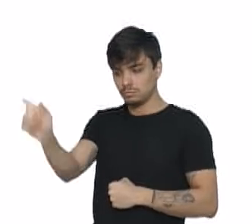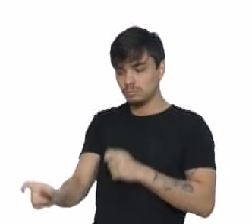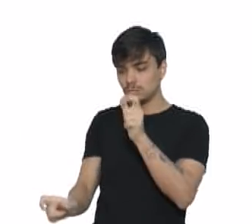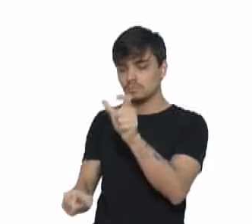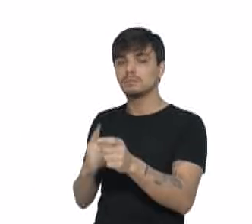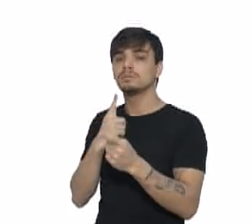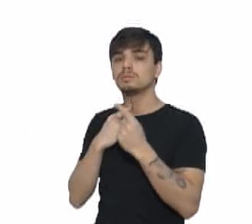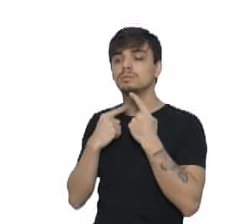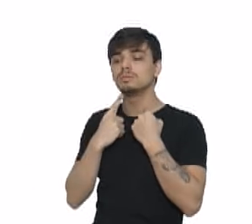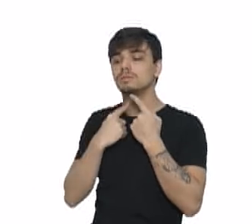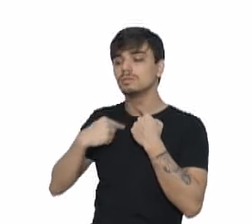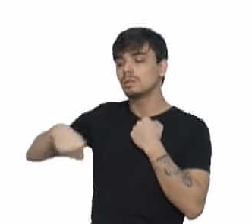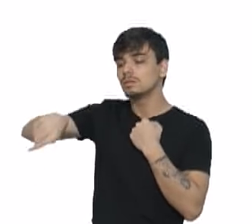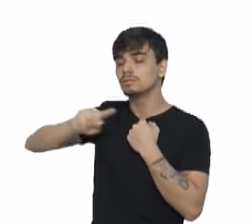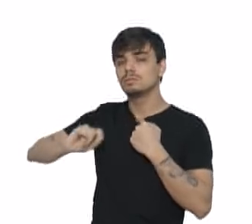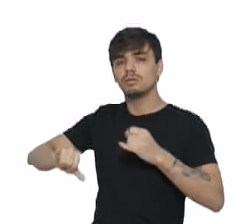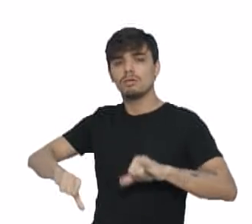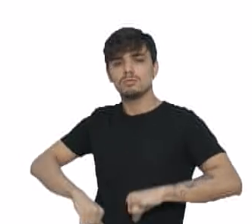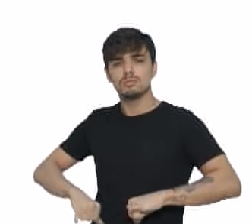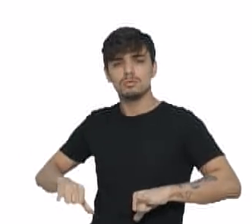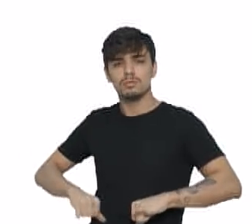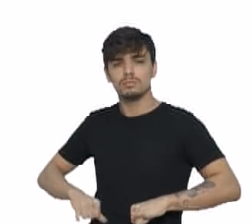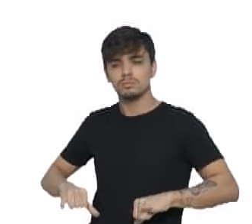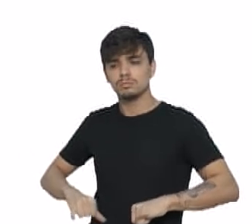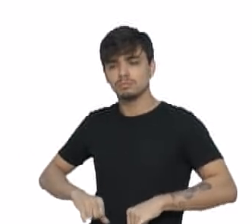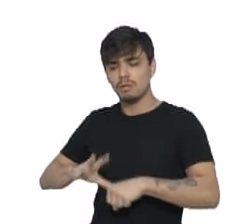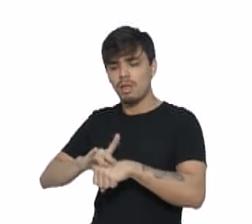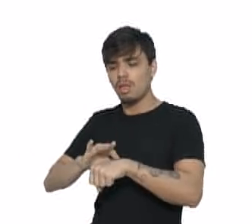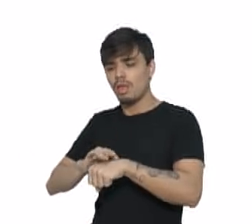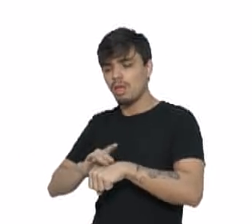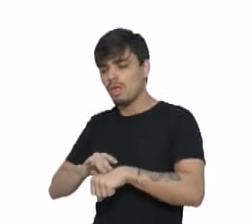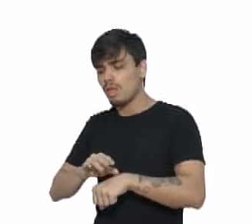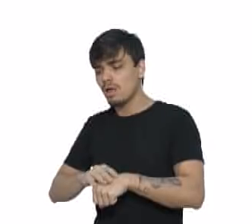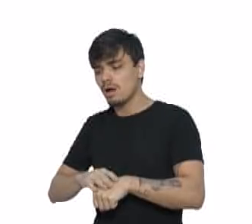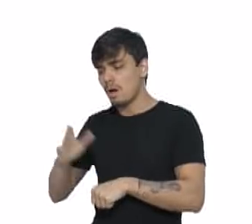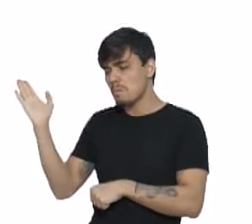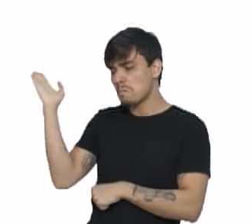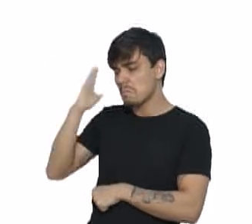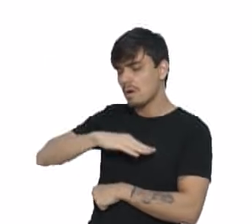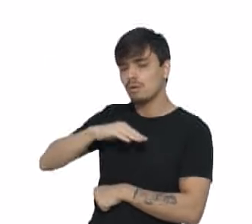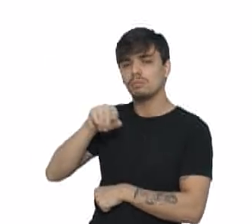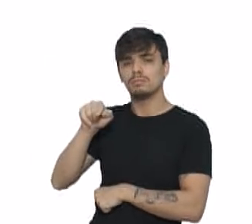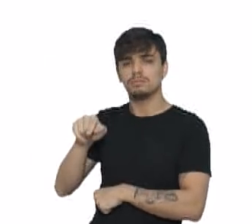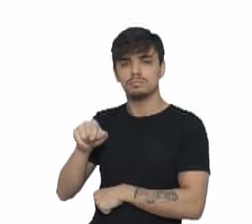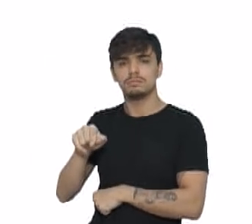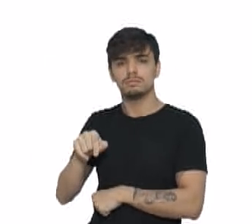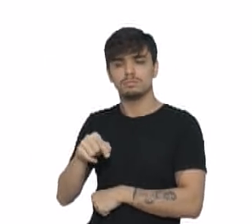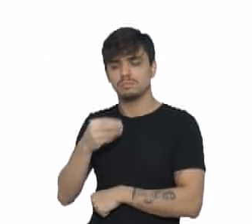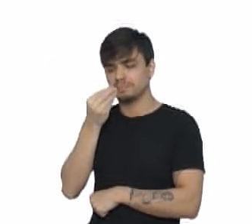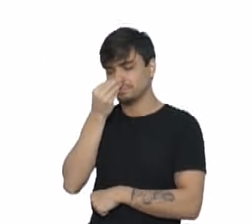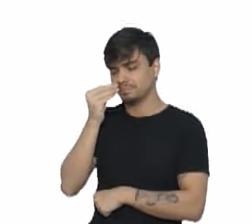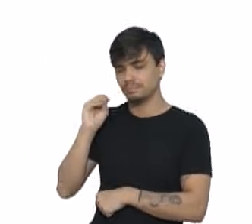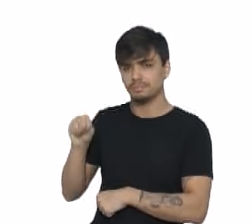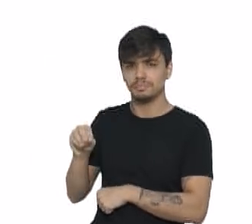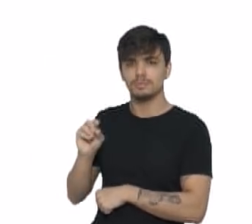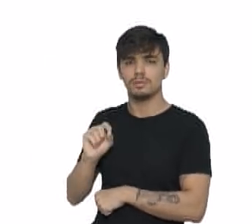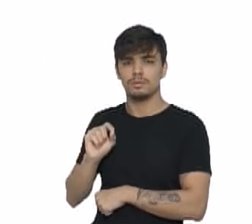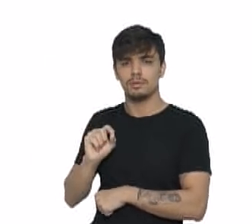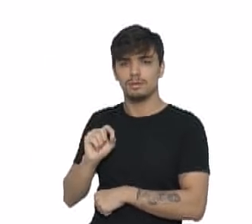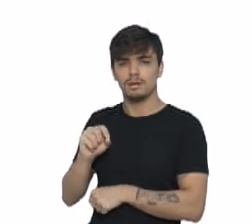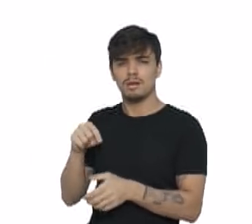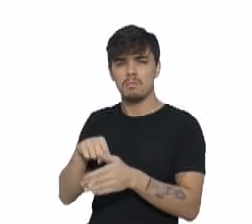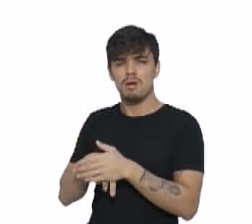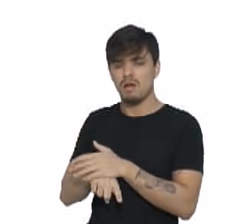desejo sofrimento, desolação, doença, maus tratos, indignidades, o